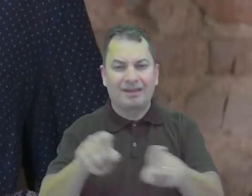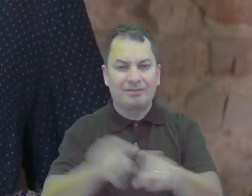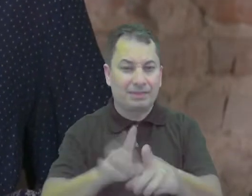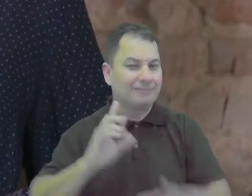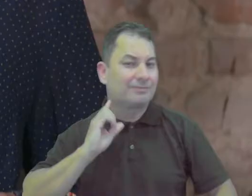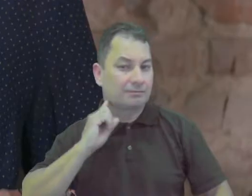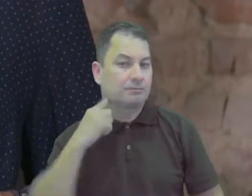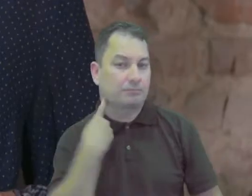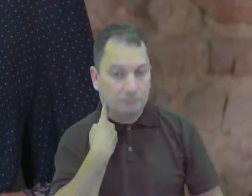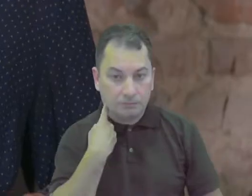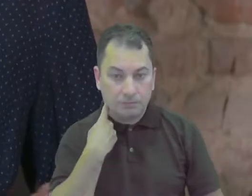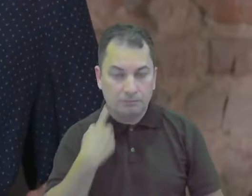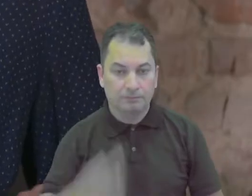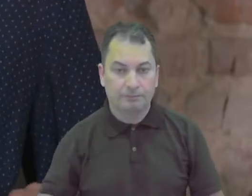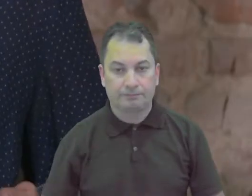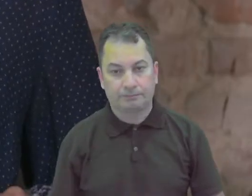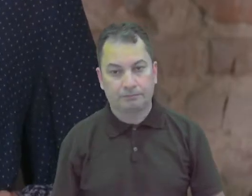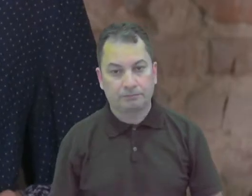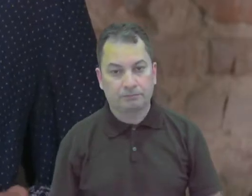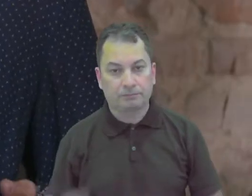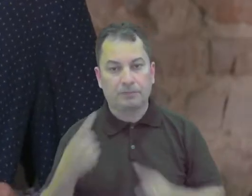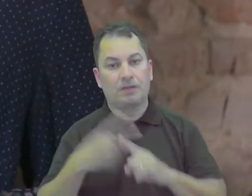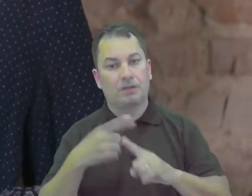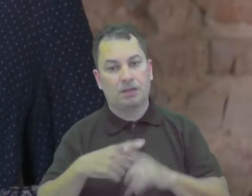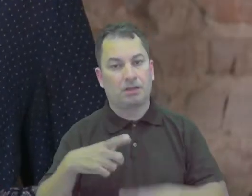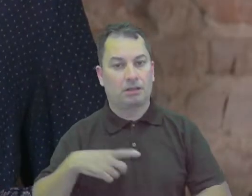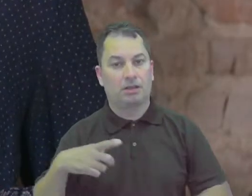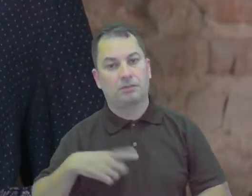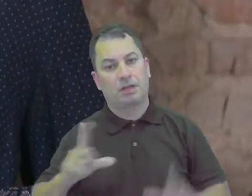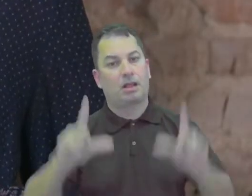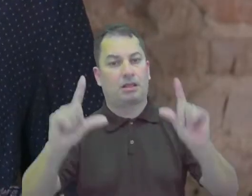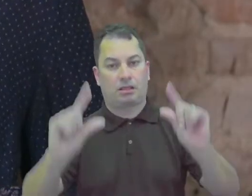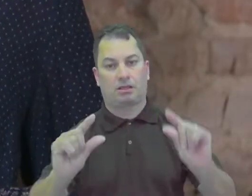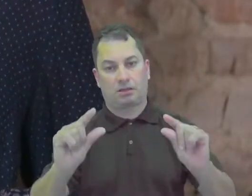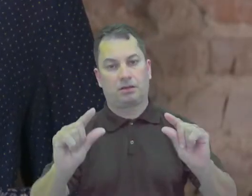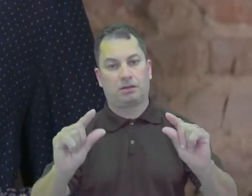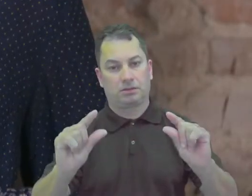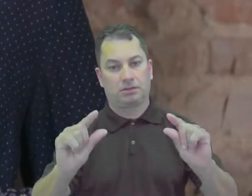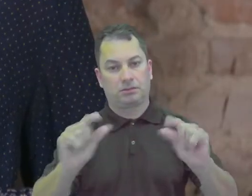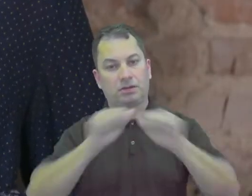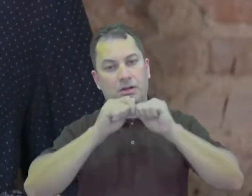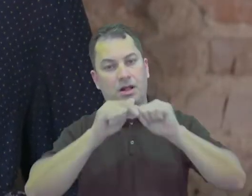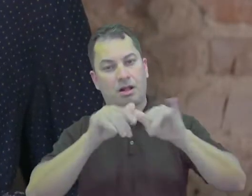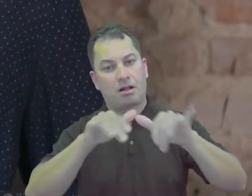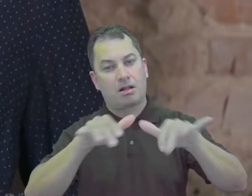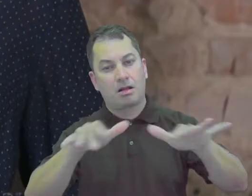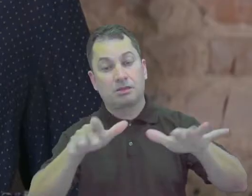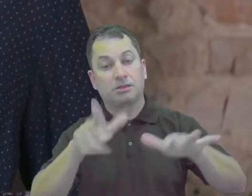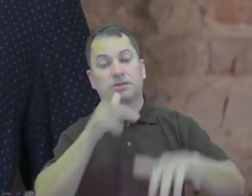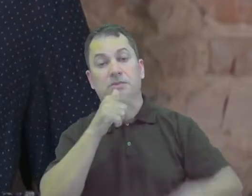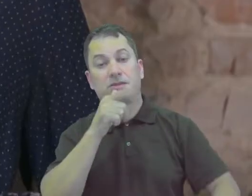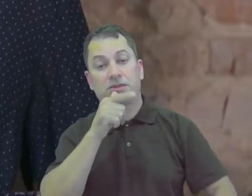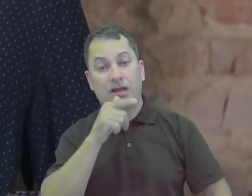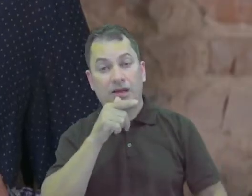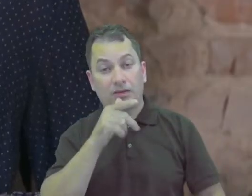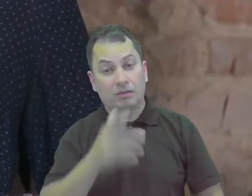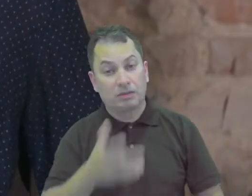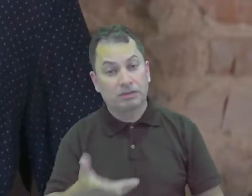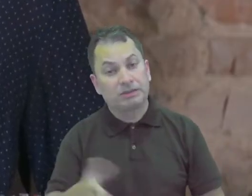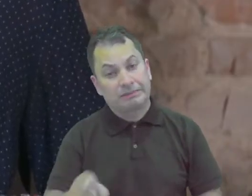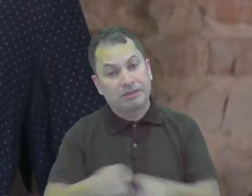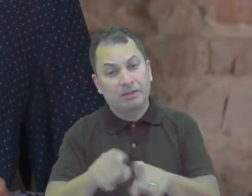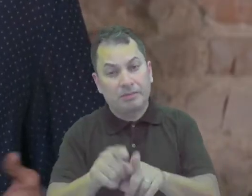contaminada, né? Porque a gente tem uma redução, né, dessa distribuição de água e a pouca água que tem a gente fica